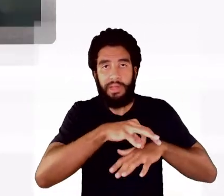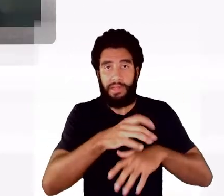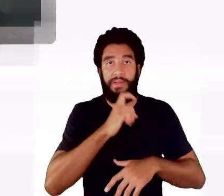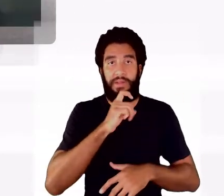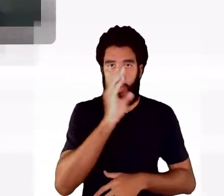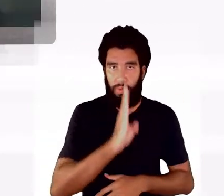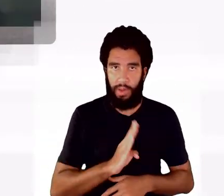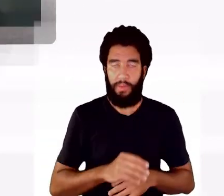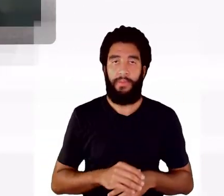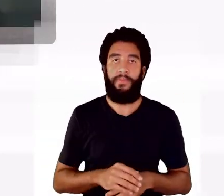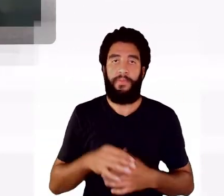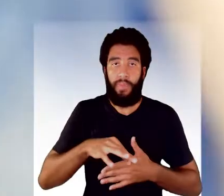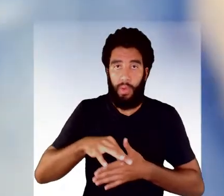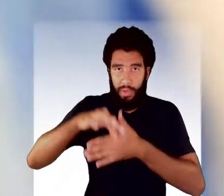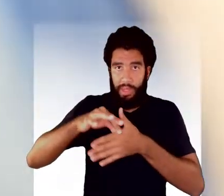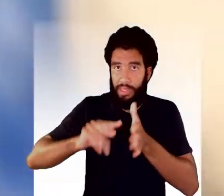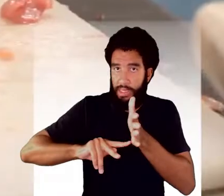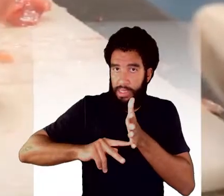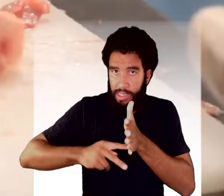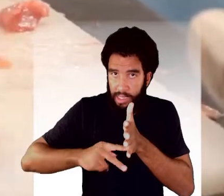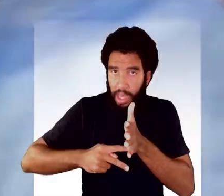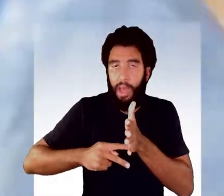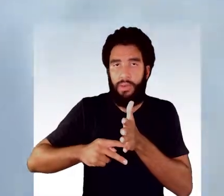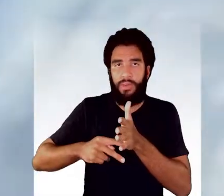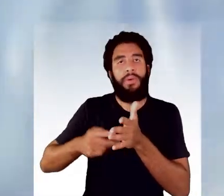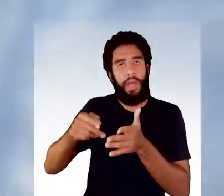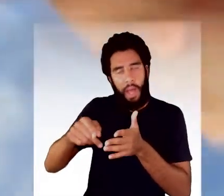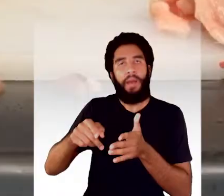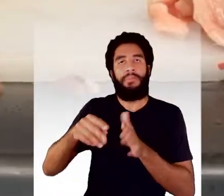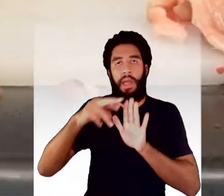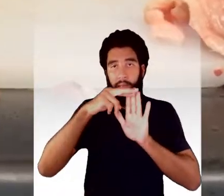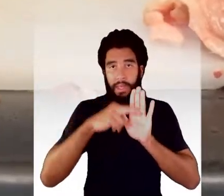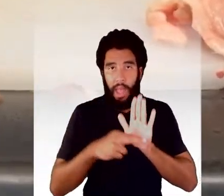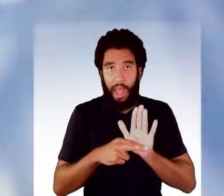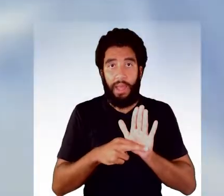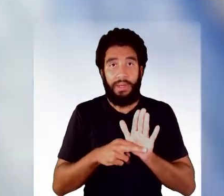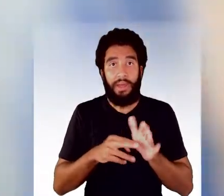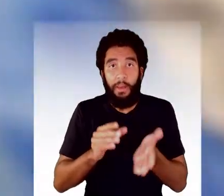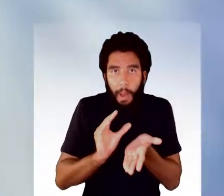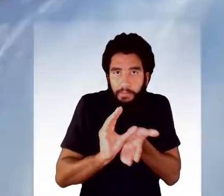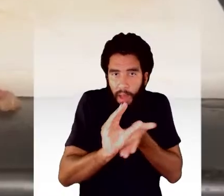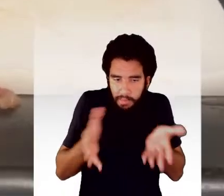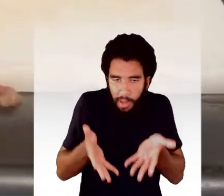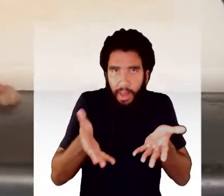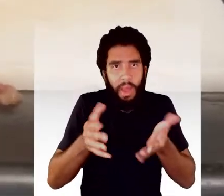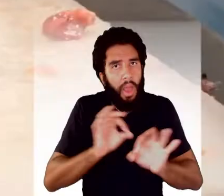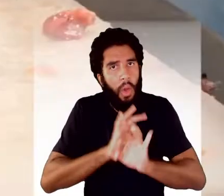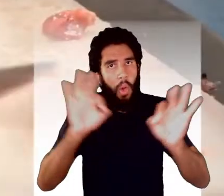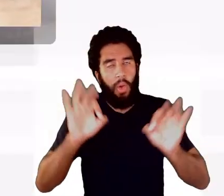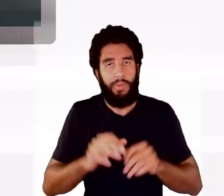brasileiros. Para os líderes sindicais, investir nas adequações exigidas pela norma é vantajoso para ambas